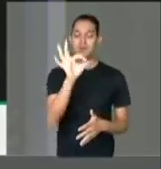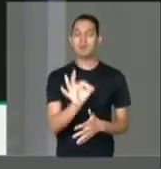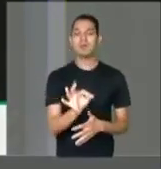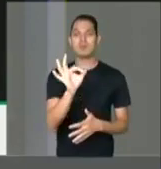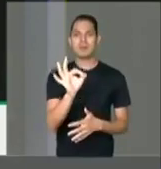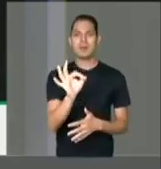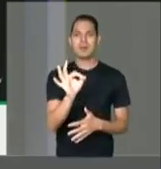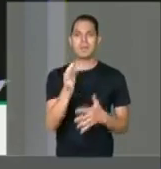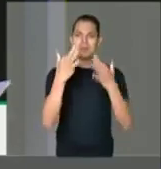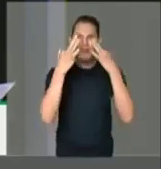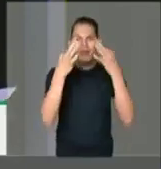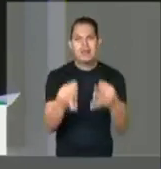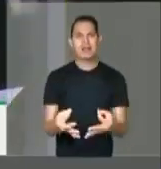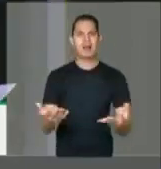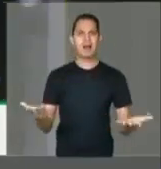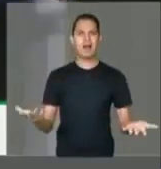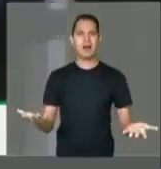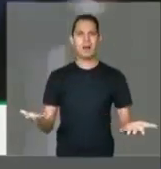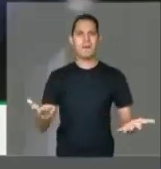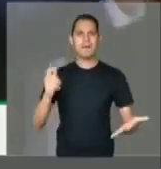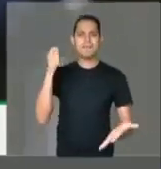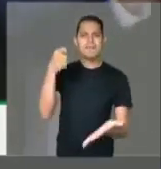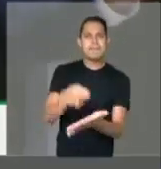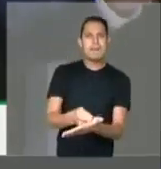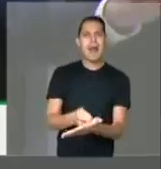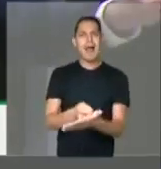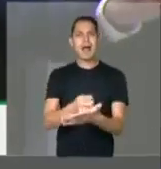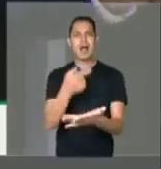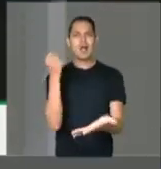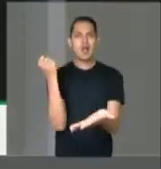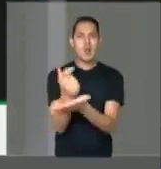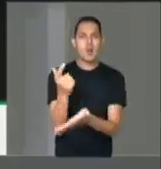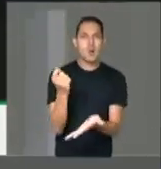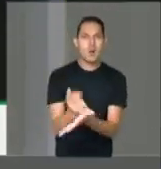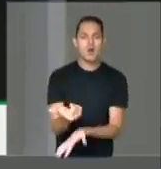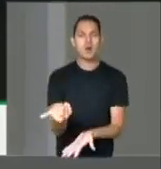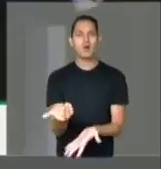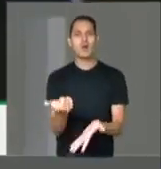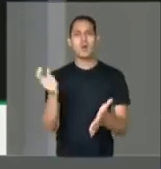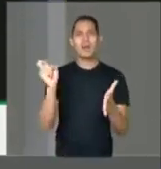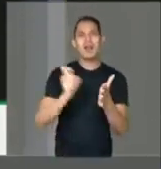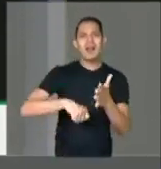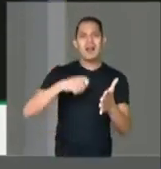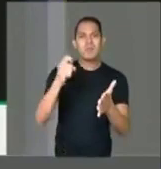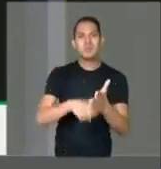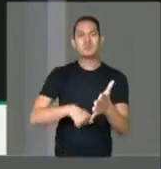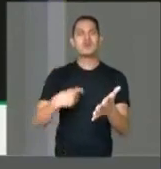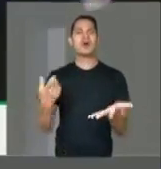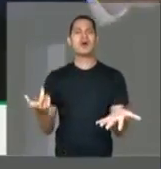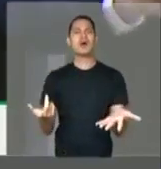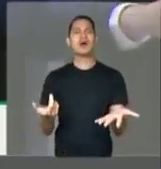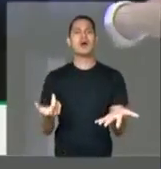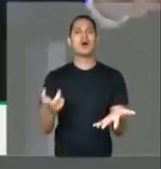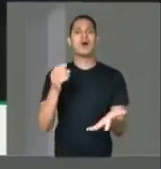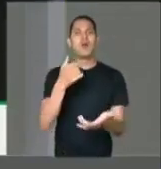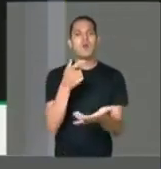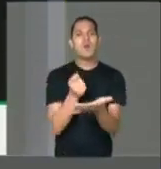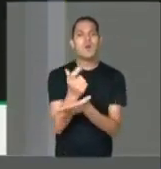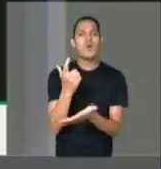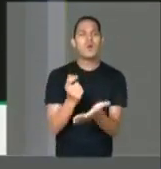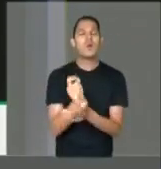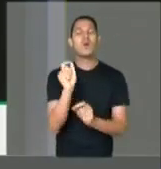49,1%. Preste atenção nisso. Quem paga sobre o consumo, quem tem a tributação sobre o